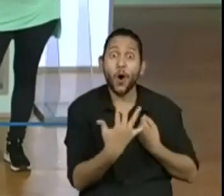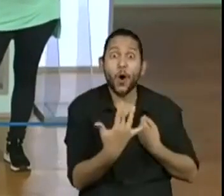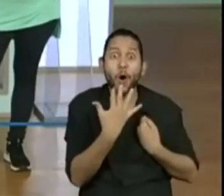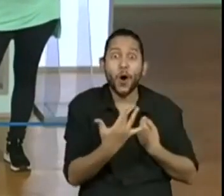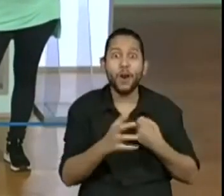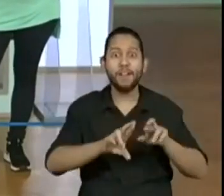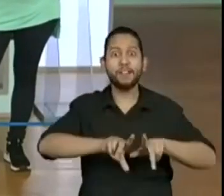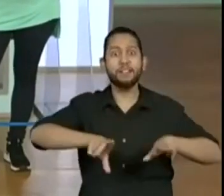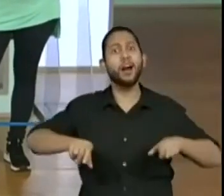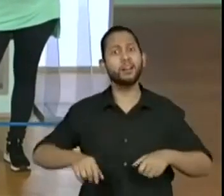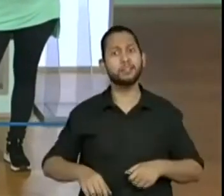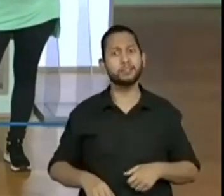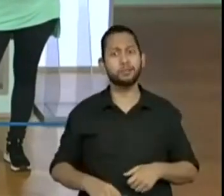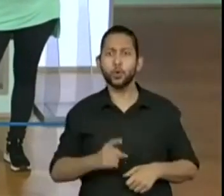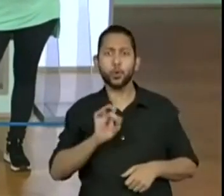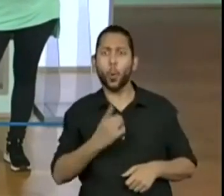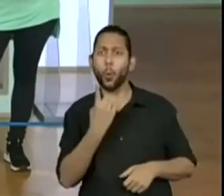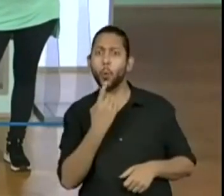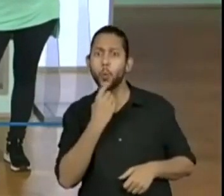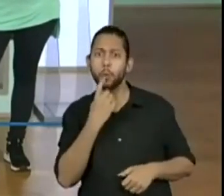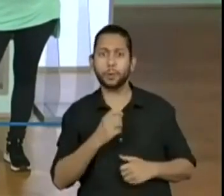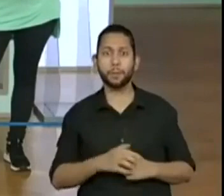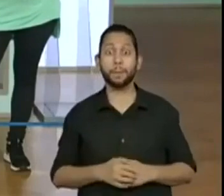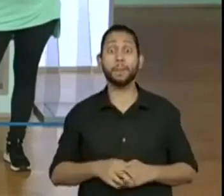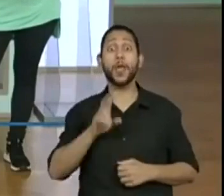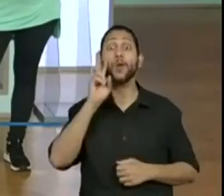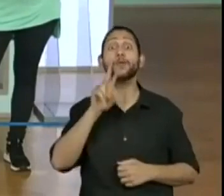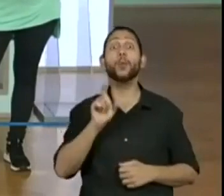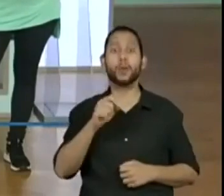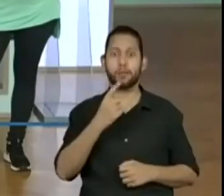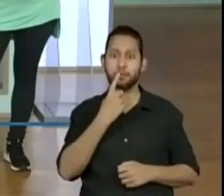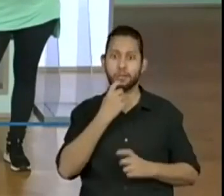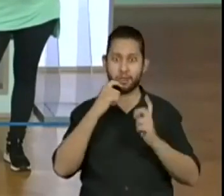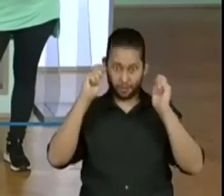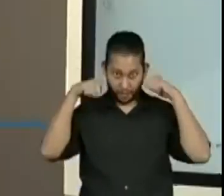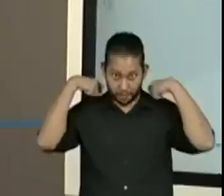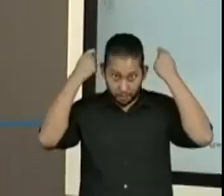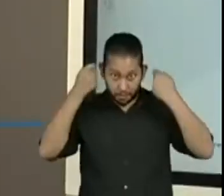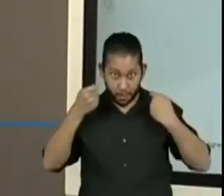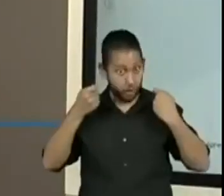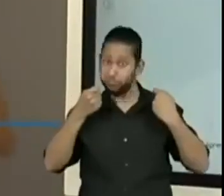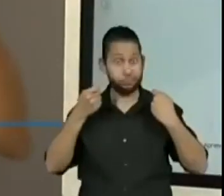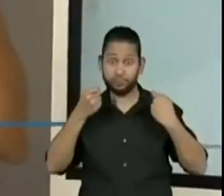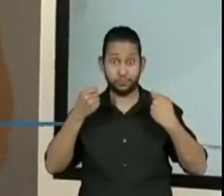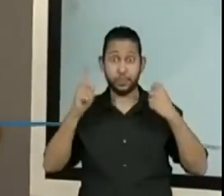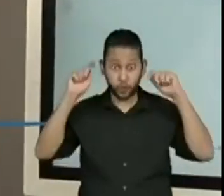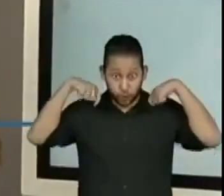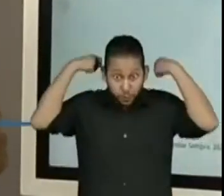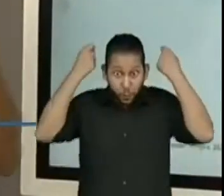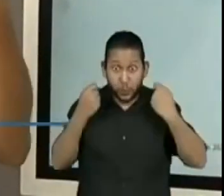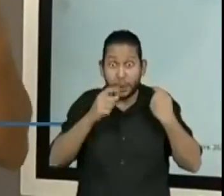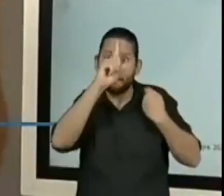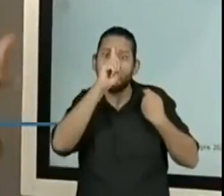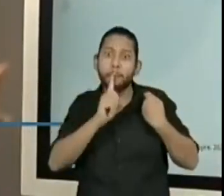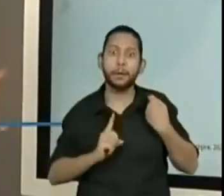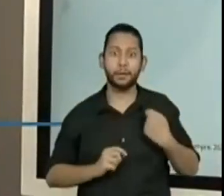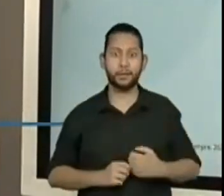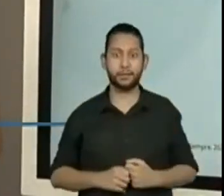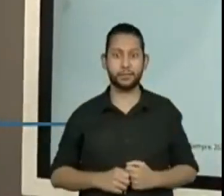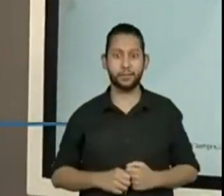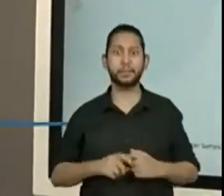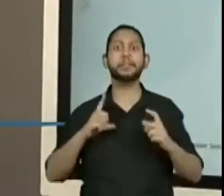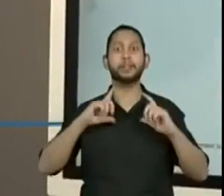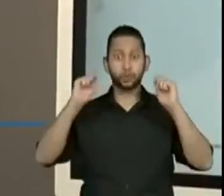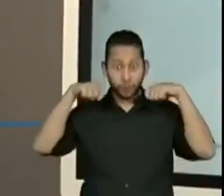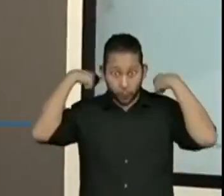né? Eu já ouvi uma história da Chapeuzinho Amarelo. E tem um livro que tem várias versões da história da Chapeuzinho.